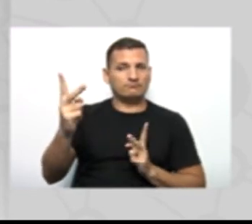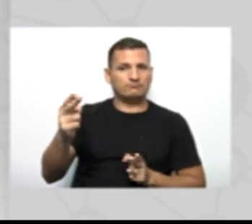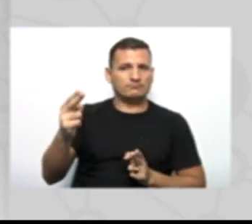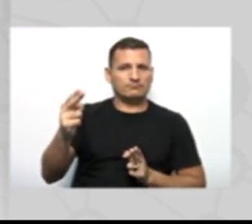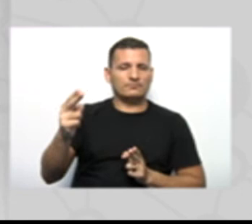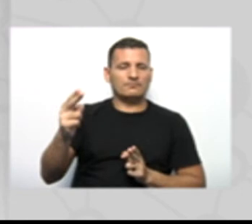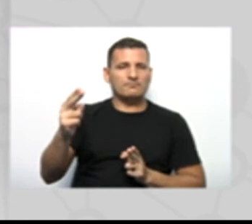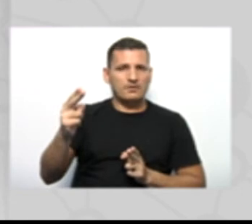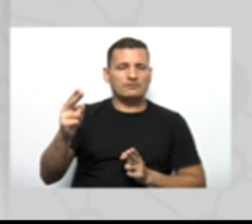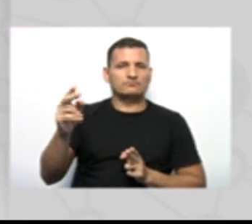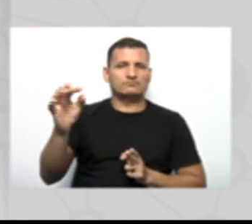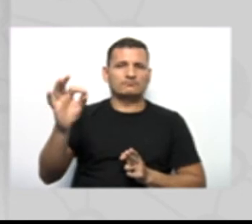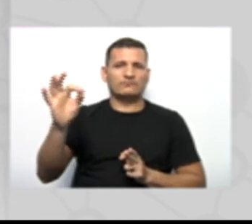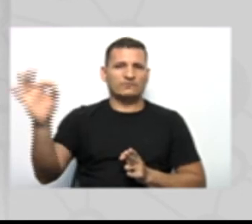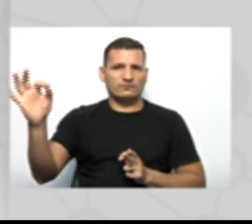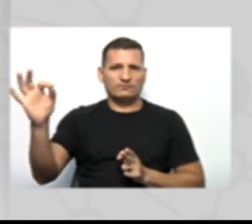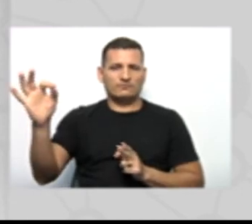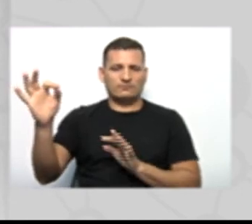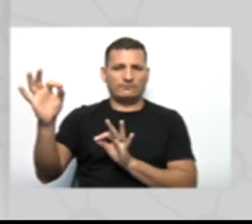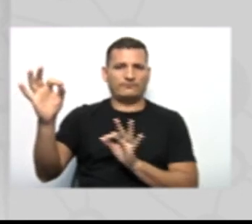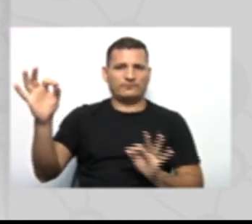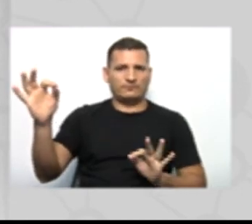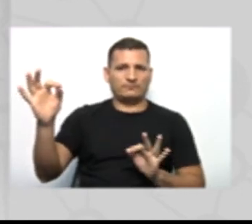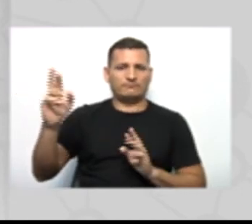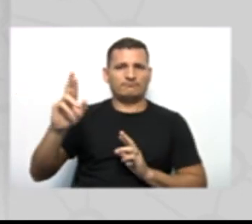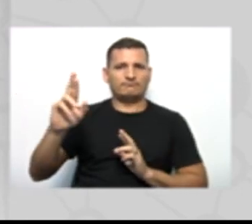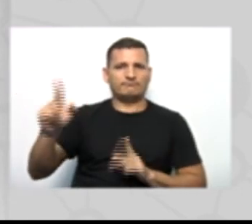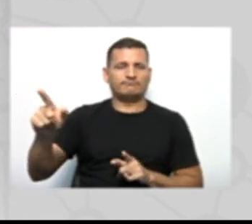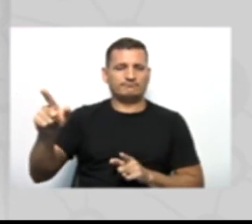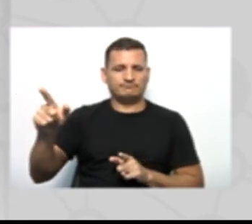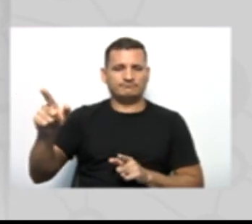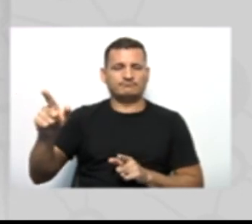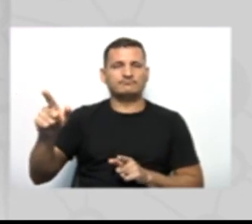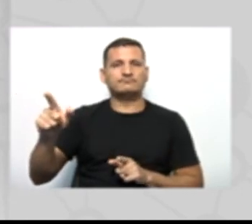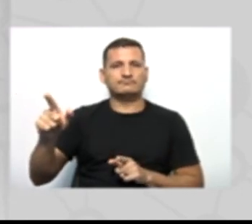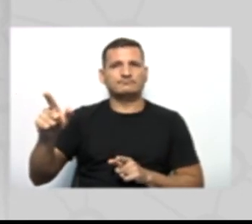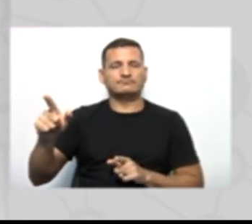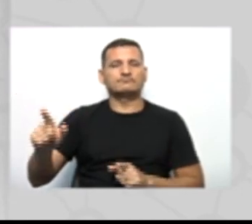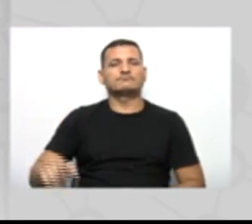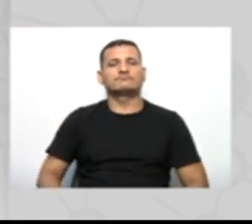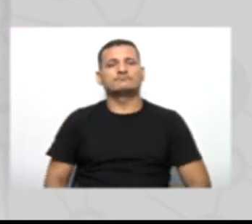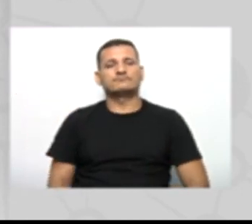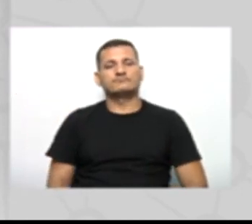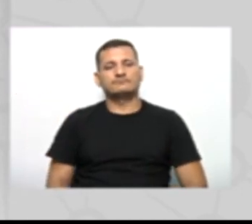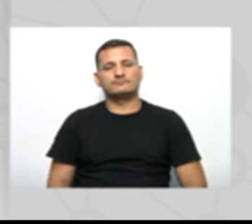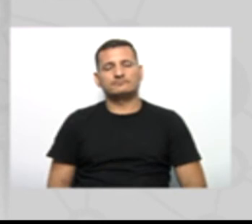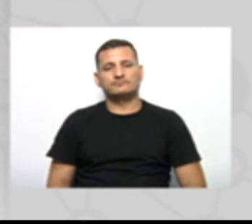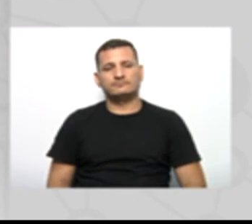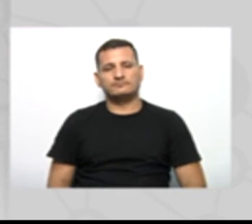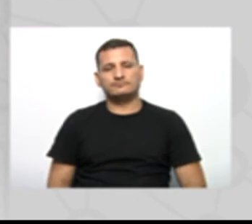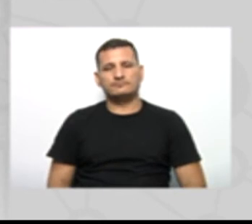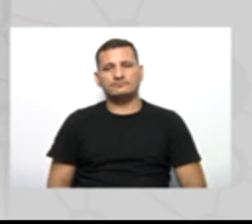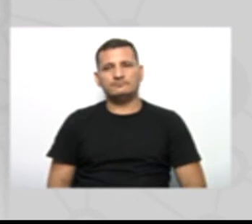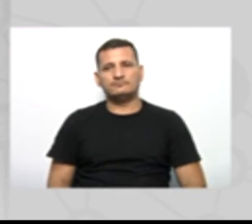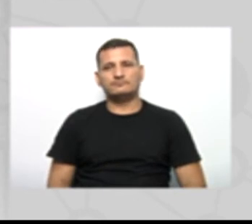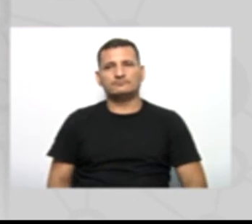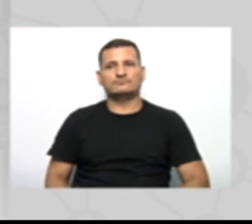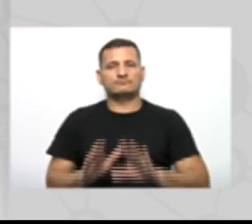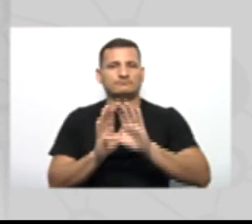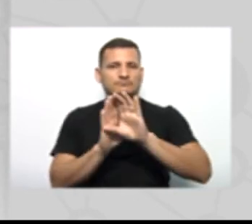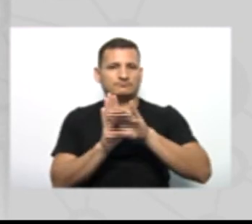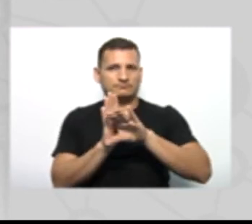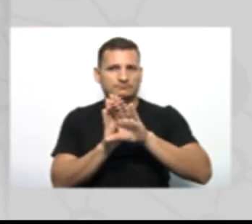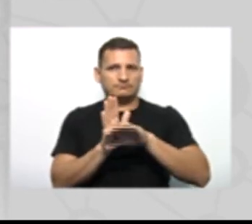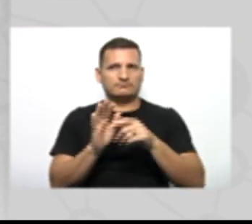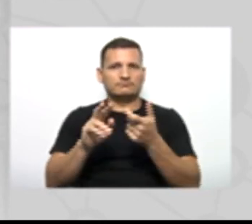só que são de classes diferentes. Então eu preciso tratar ele também de forma diferente. Certo? Conceito de